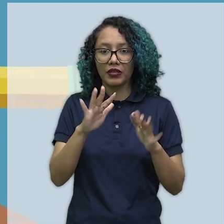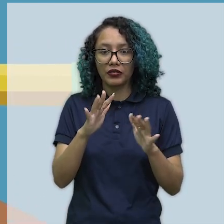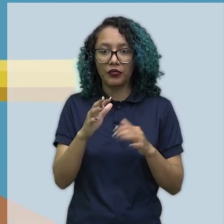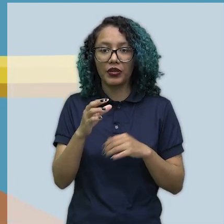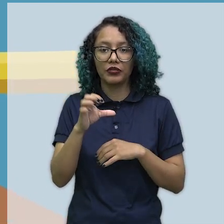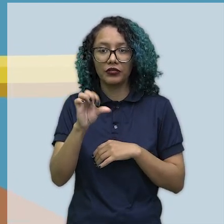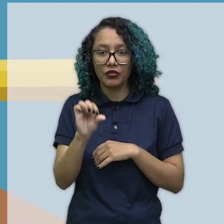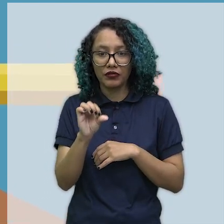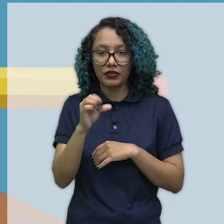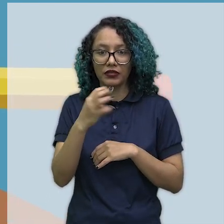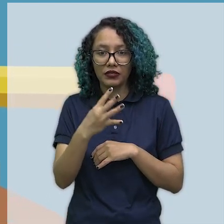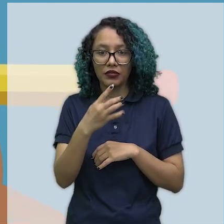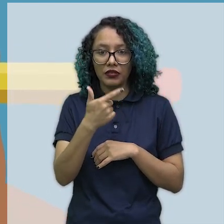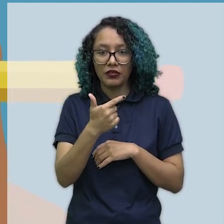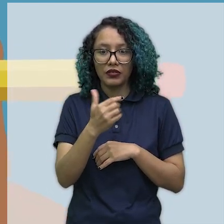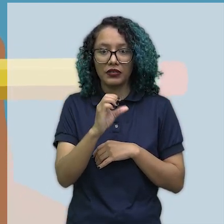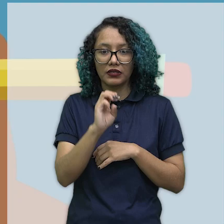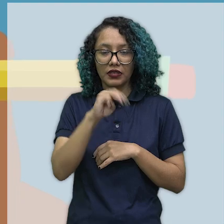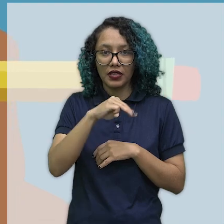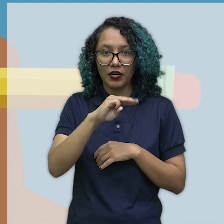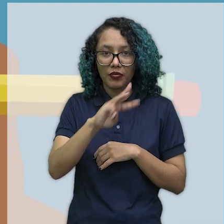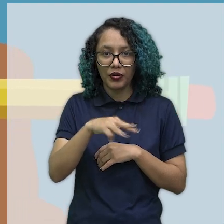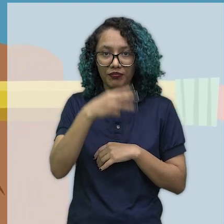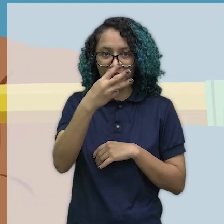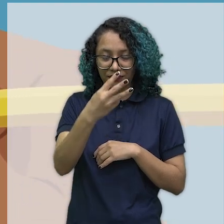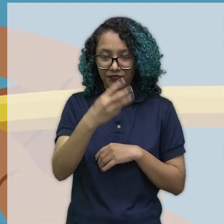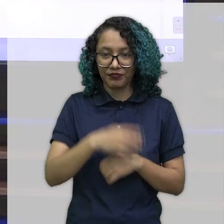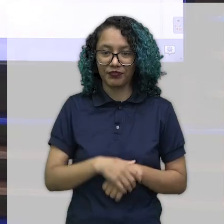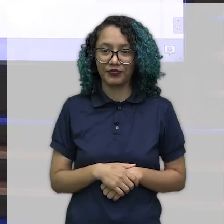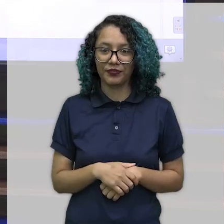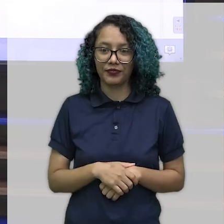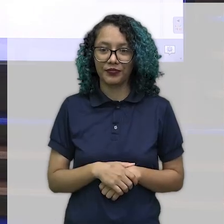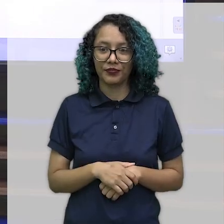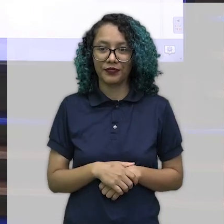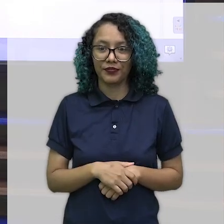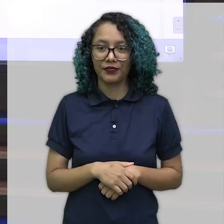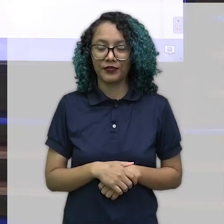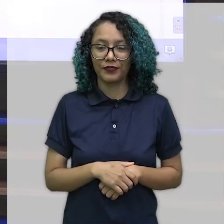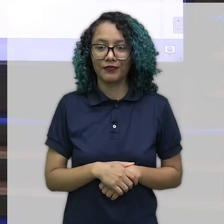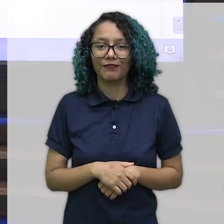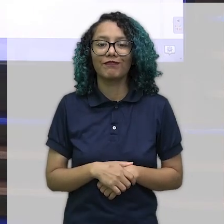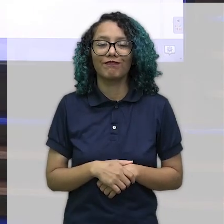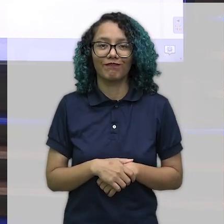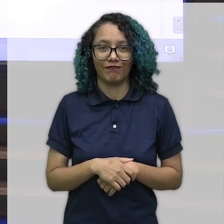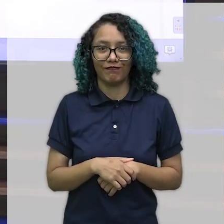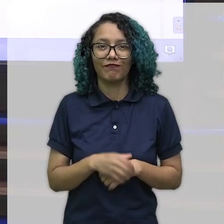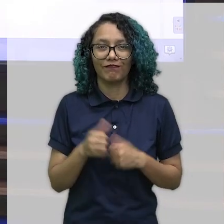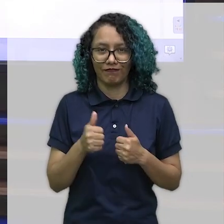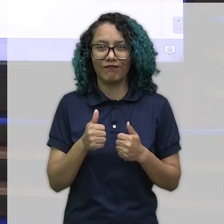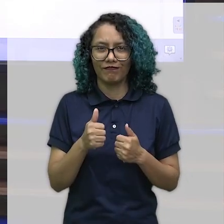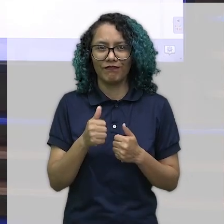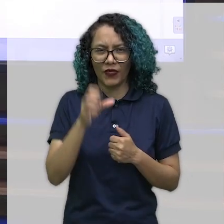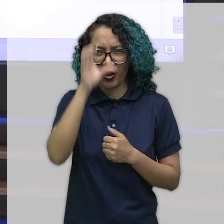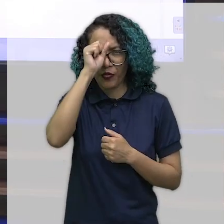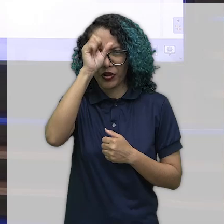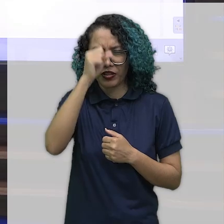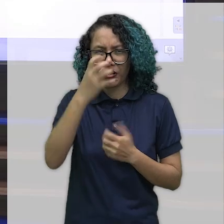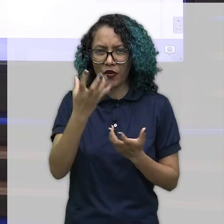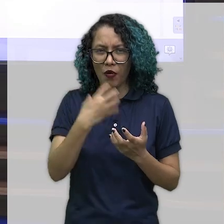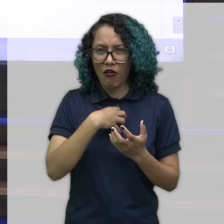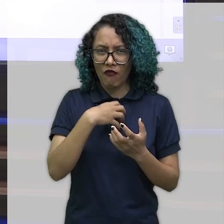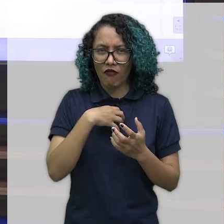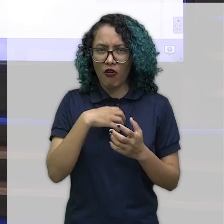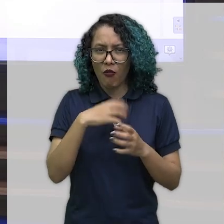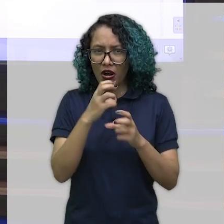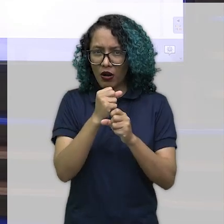de 942 centímetros cúbicos. Ok, e aí? Aprenderam como é que calcula o volume